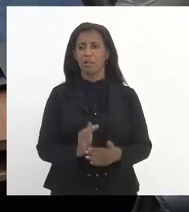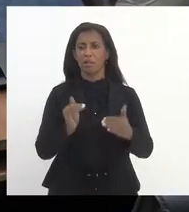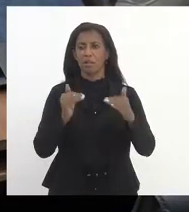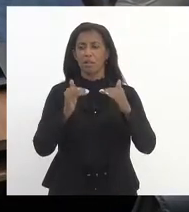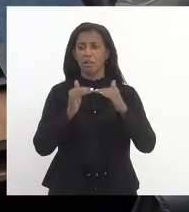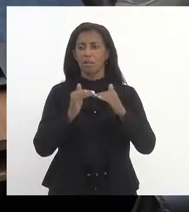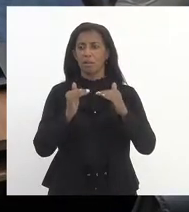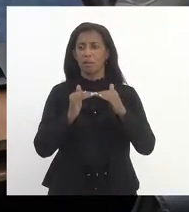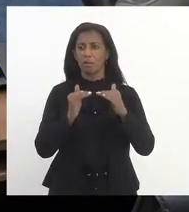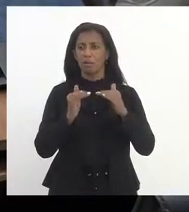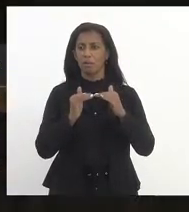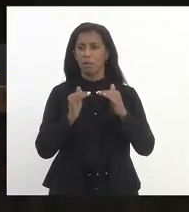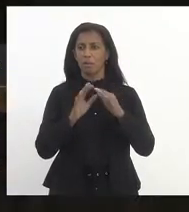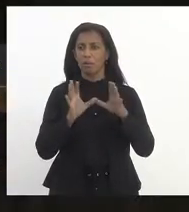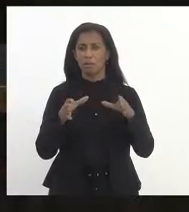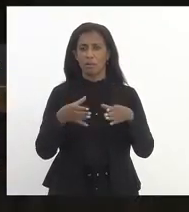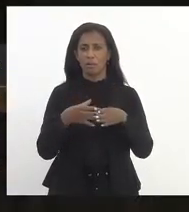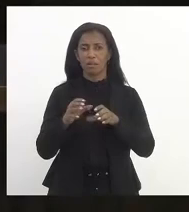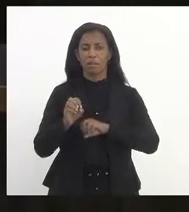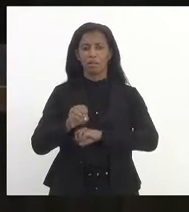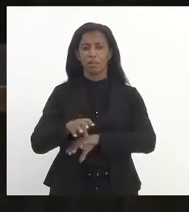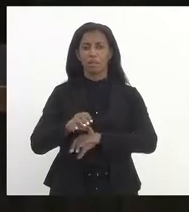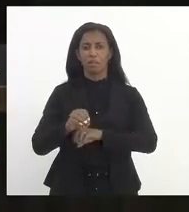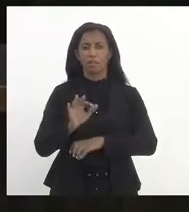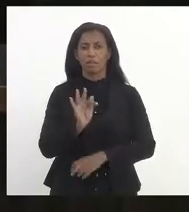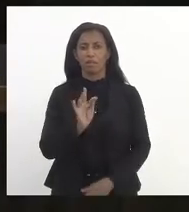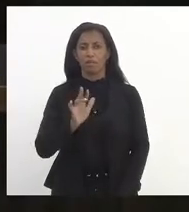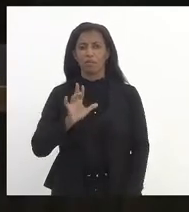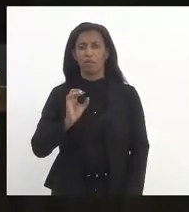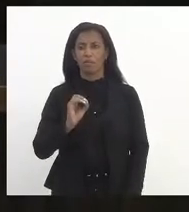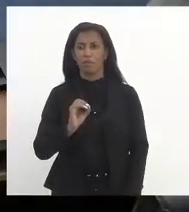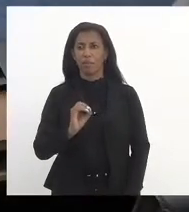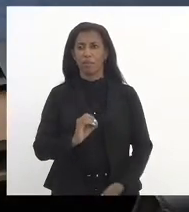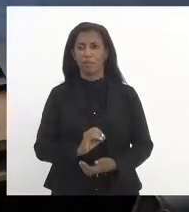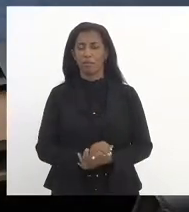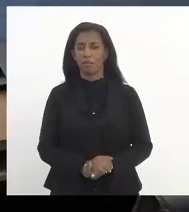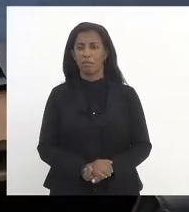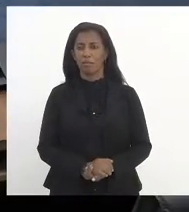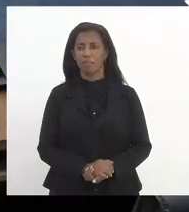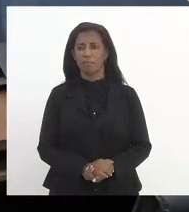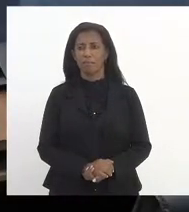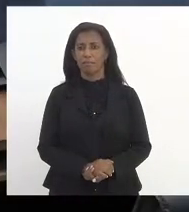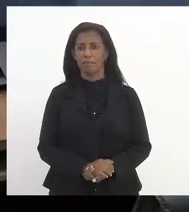Favorável, presidente. Pela Comissão de Educação, deputado Flávio Serafini.